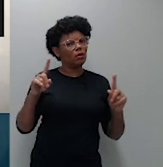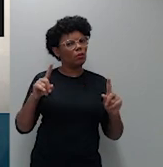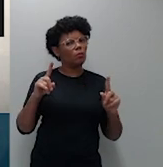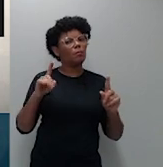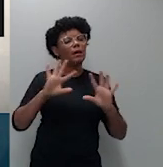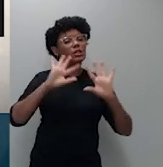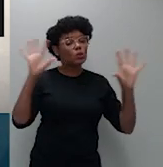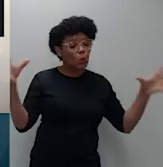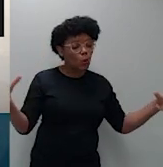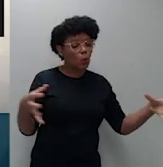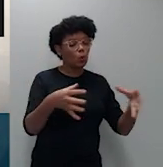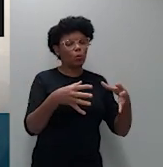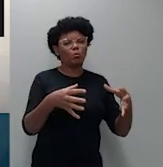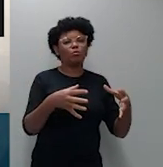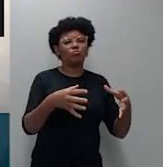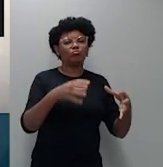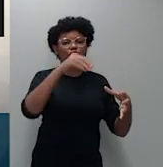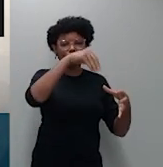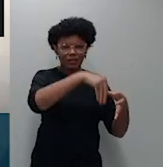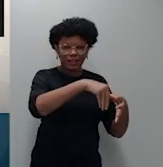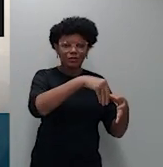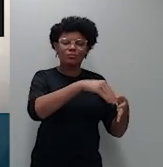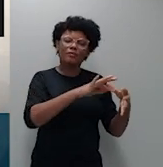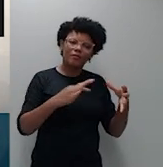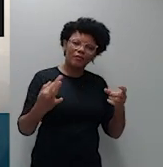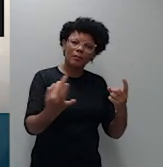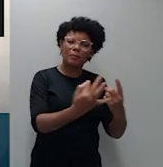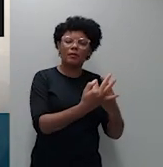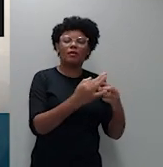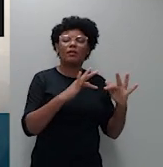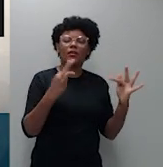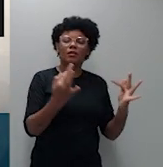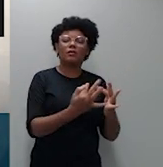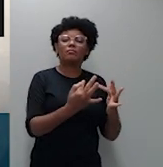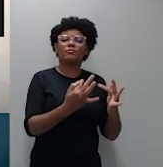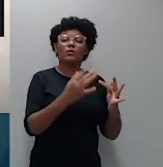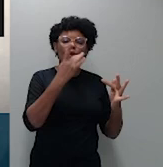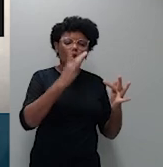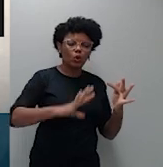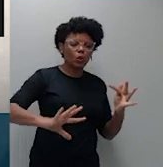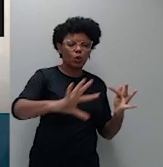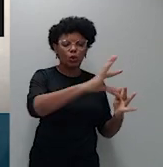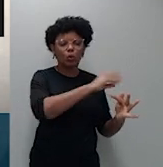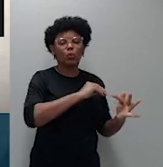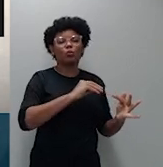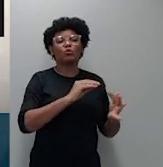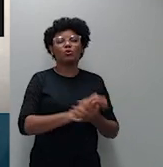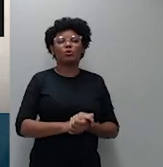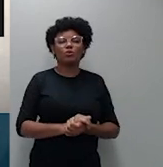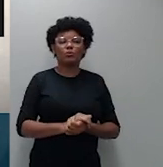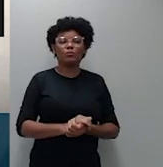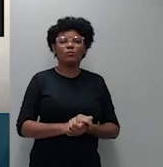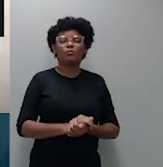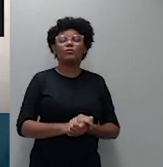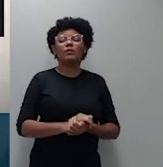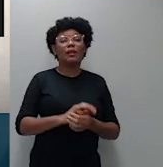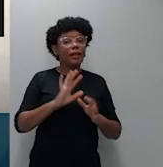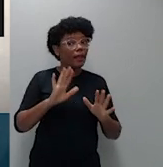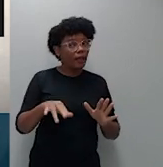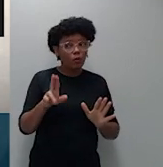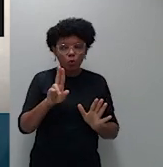do grupo familiar o mundo todo tudo sobrenome é essencial